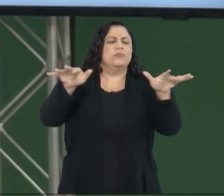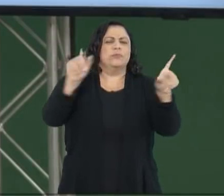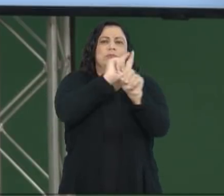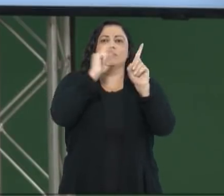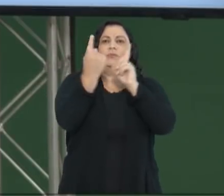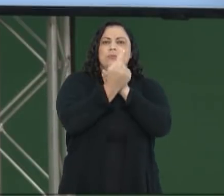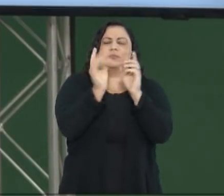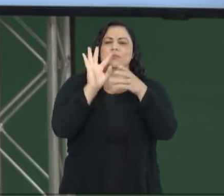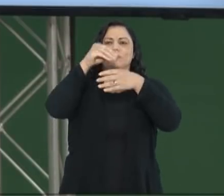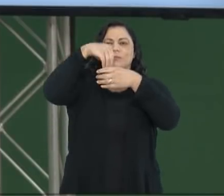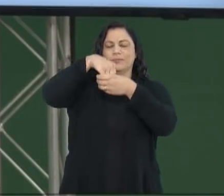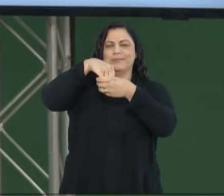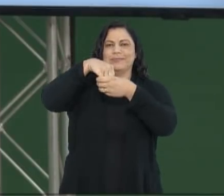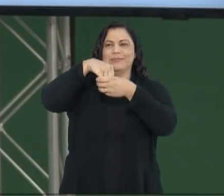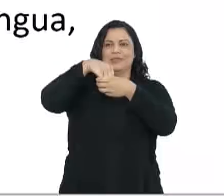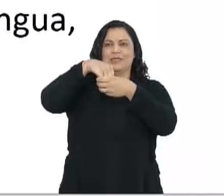europeu.